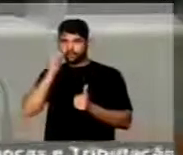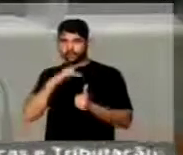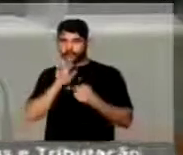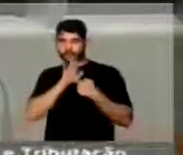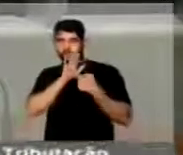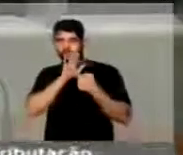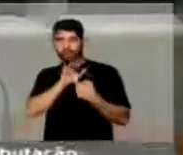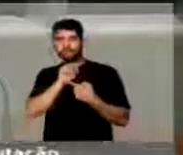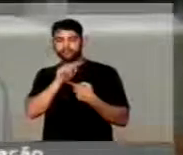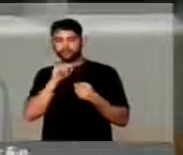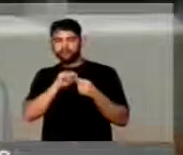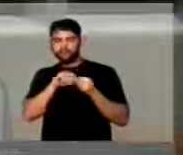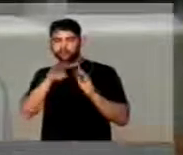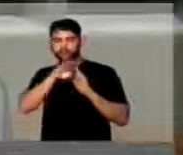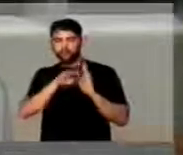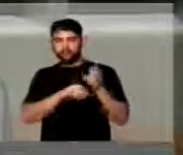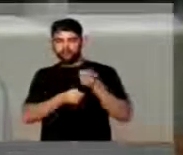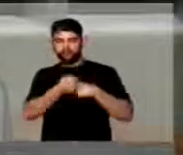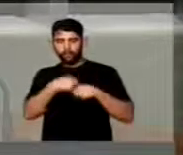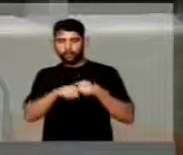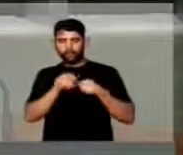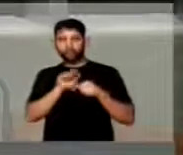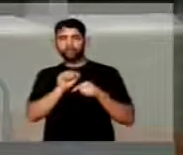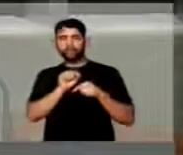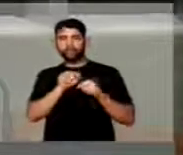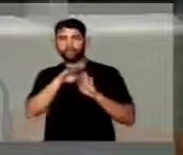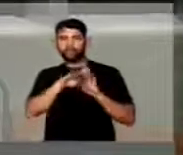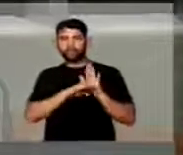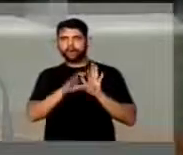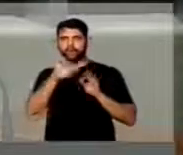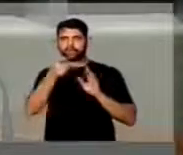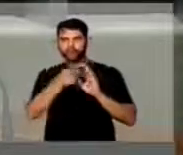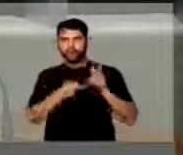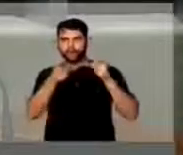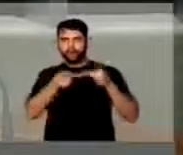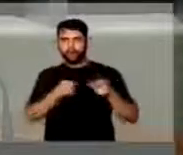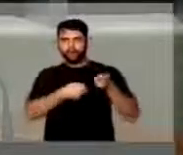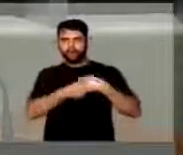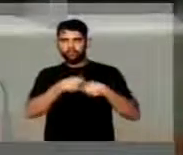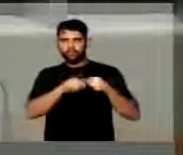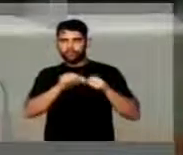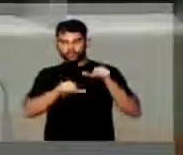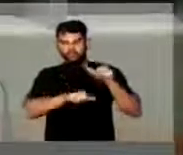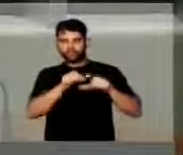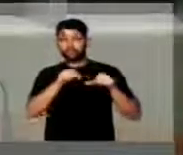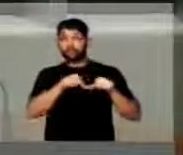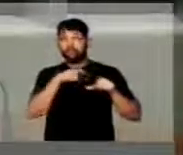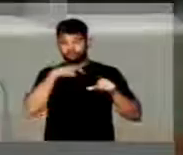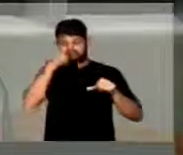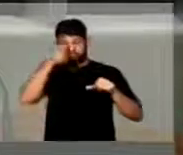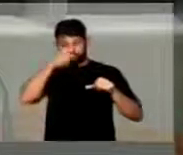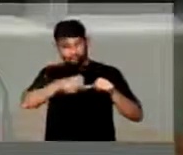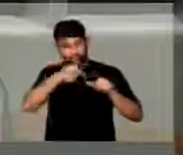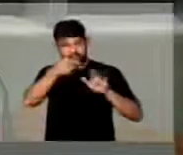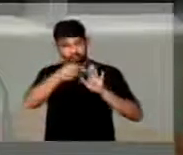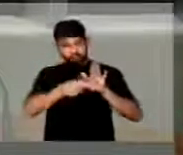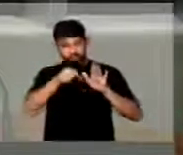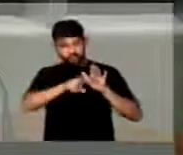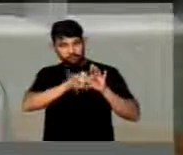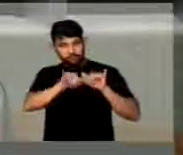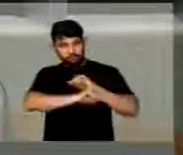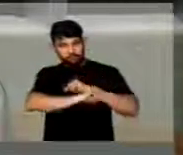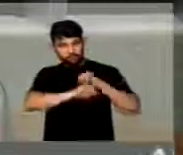o que ele chama de um plano econômico. E é interessante que este plano